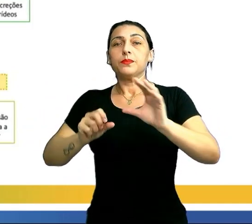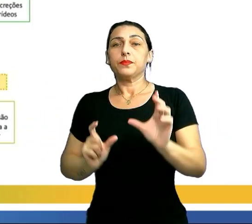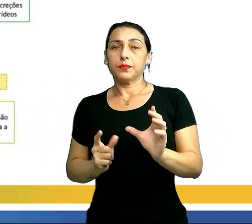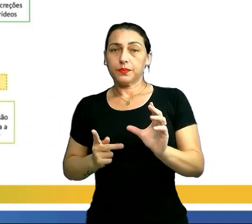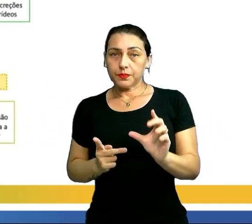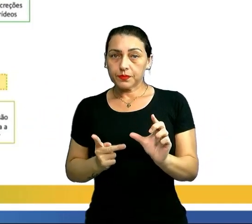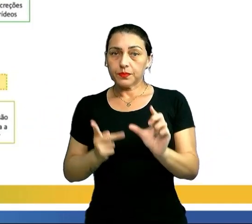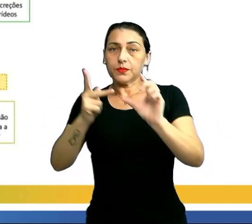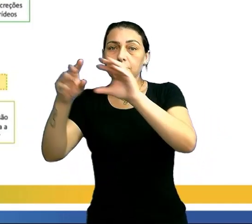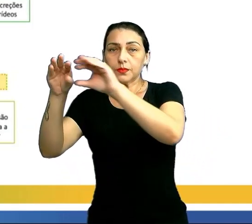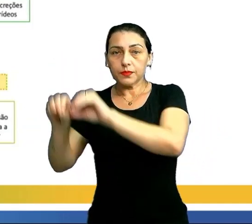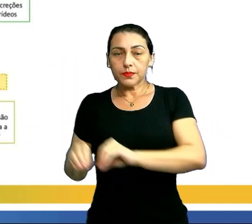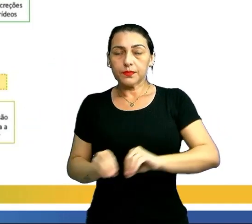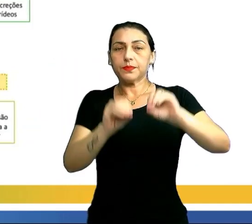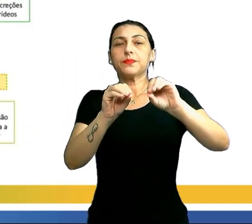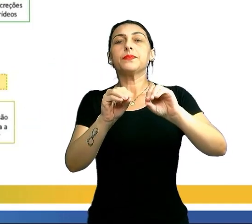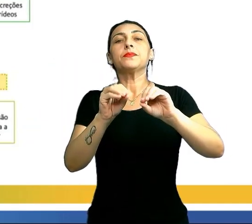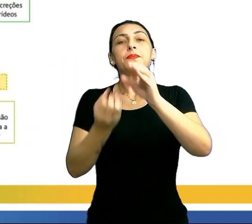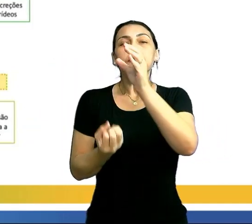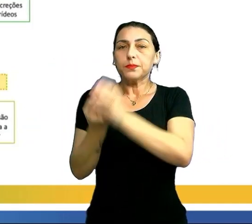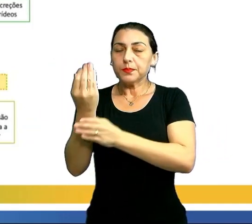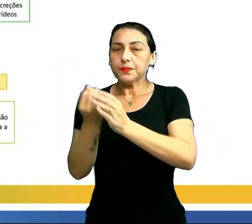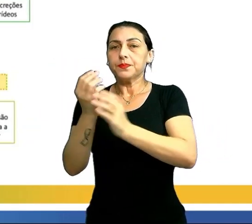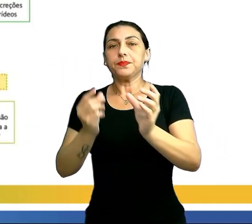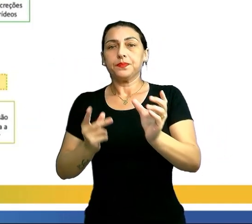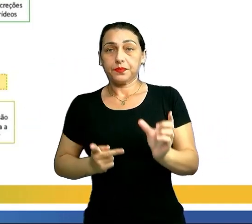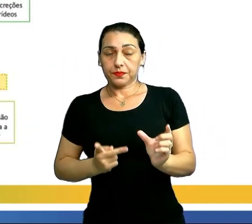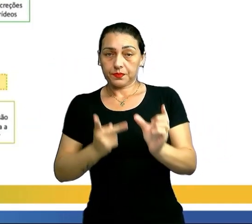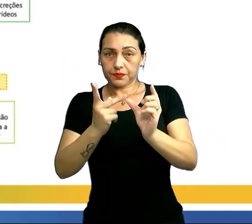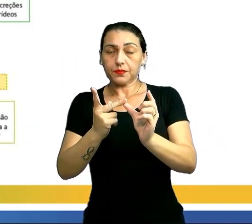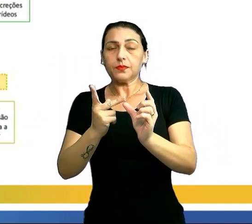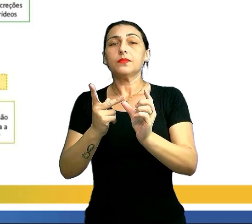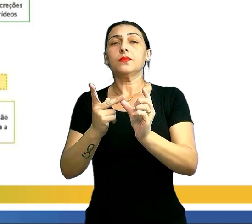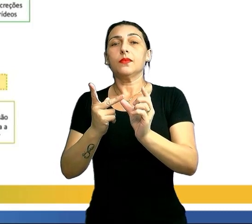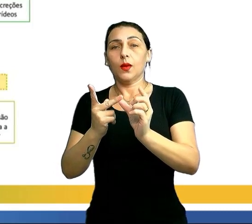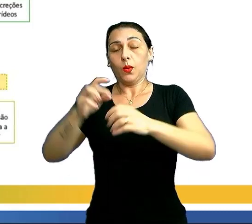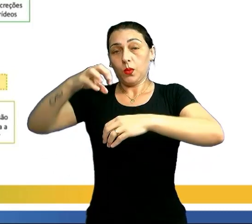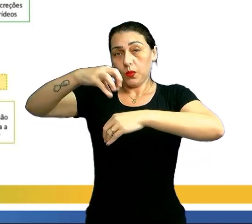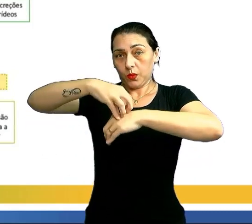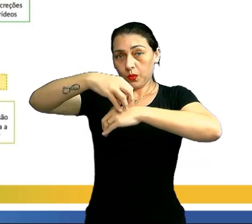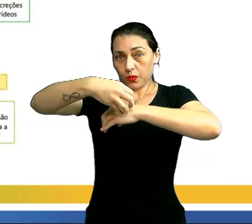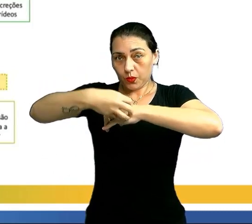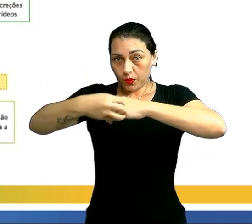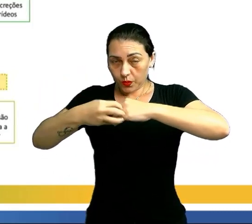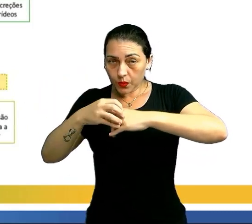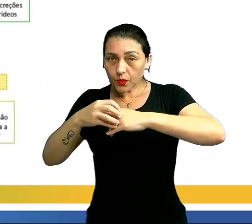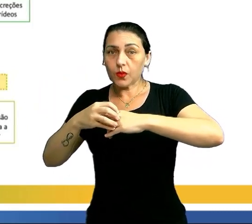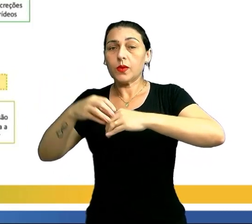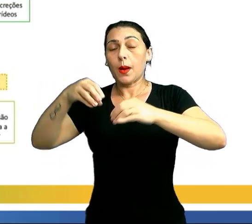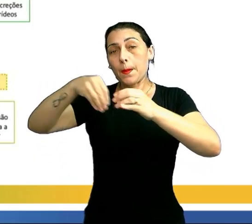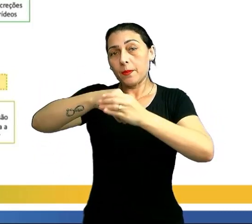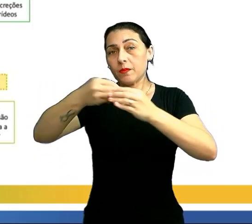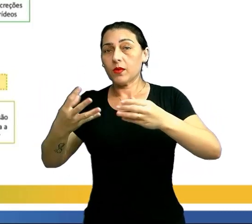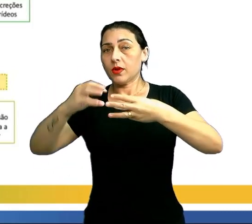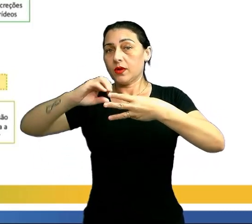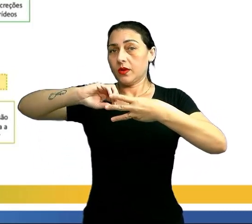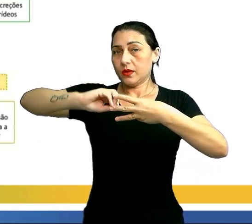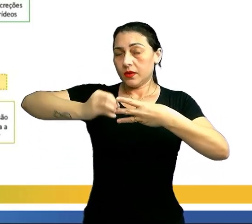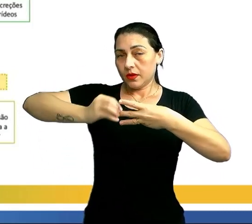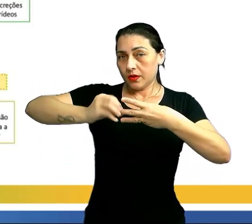para exportação. Proteína produzida no retículo endoplasmático rugoso, ela vai para fora da